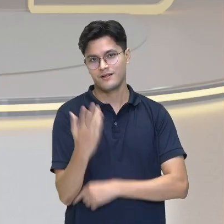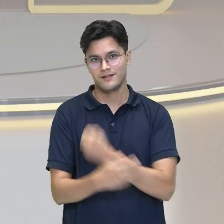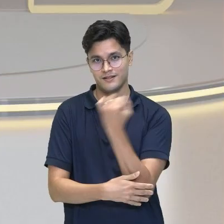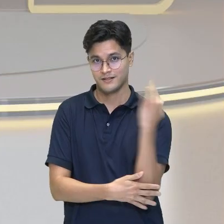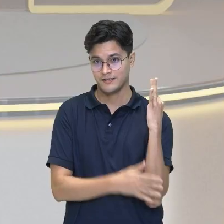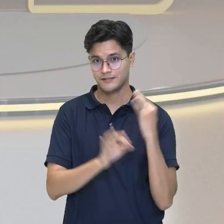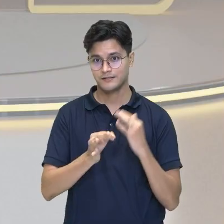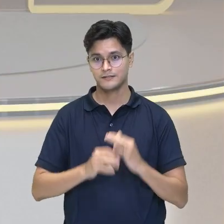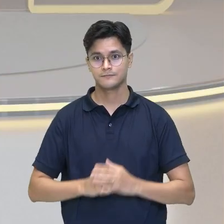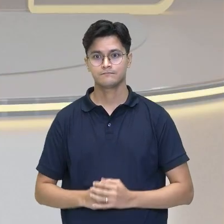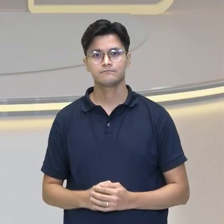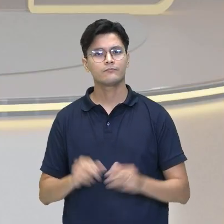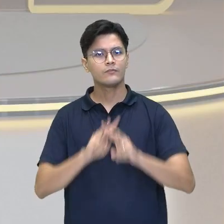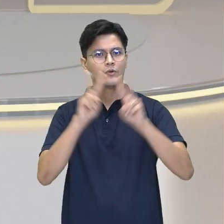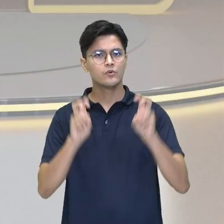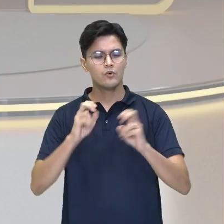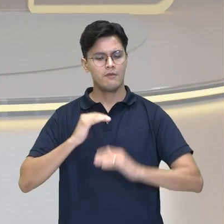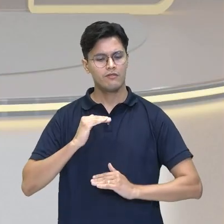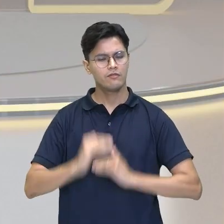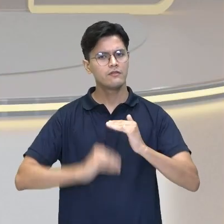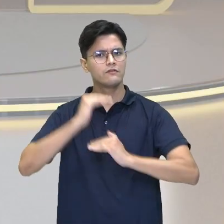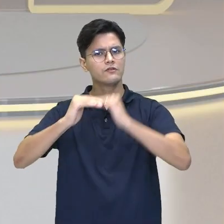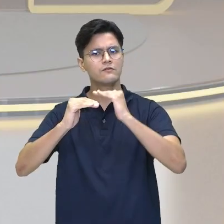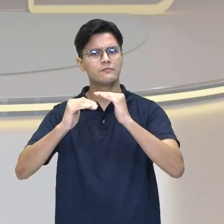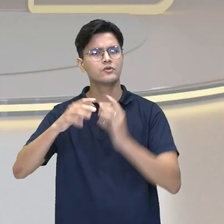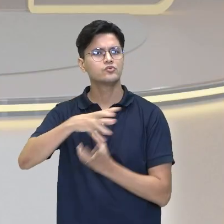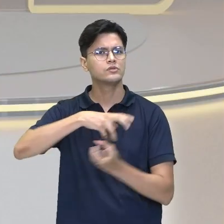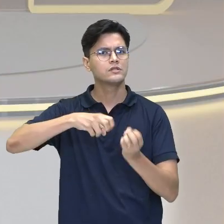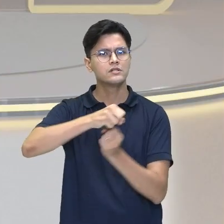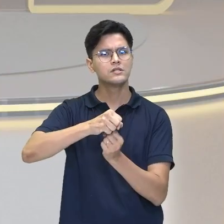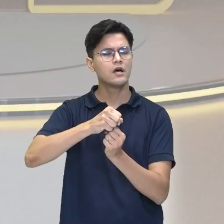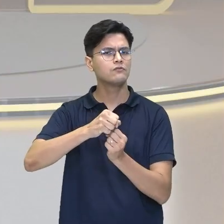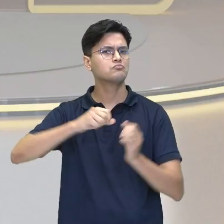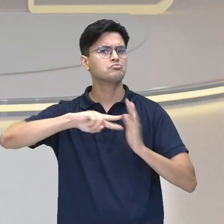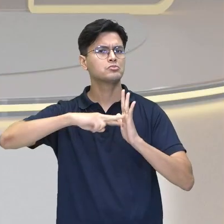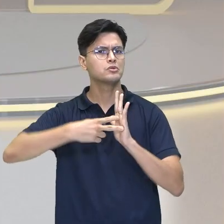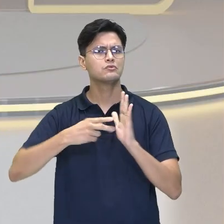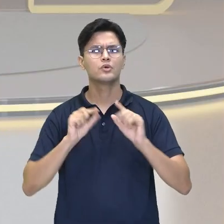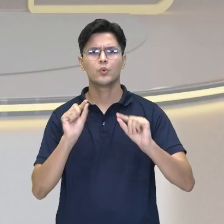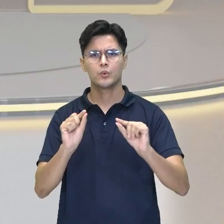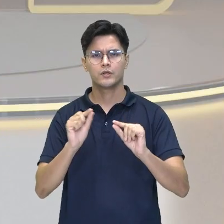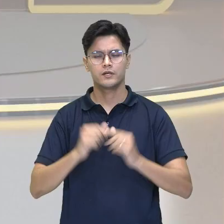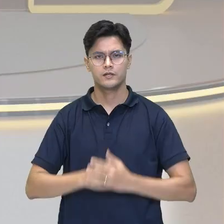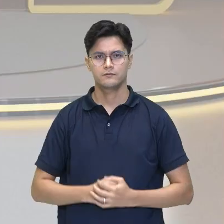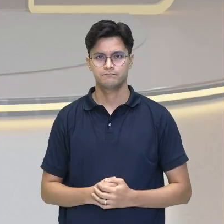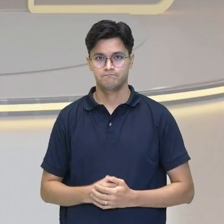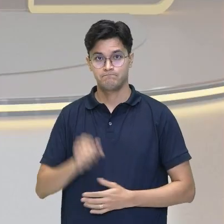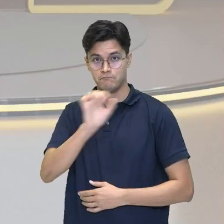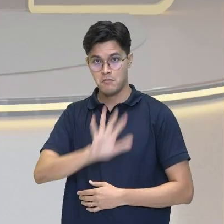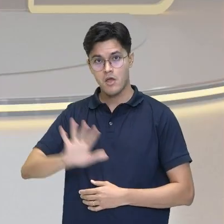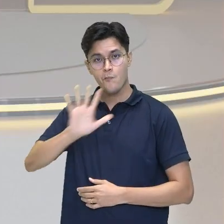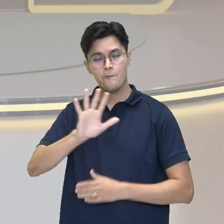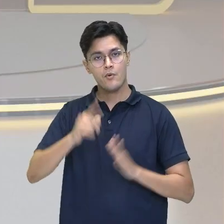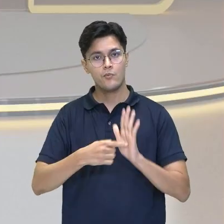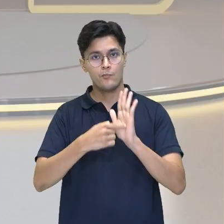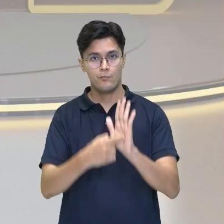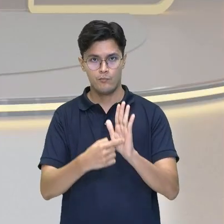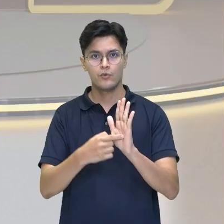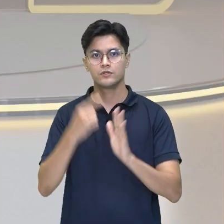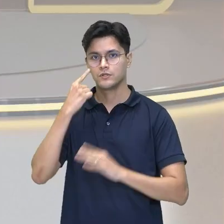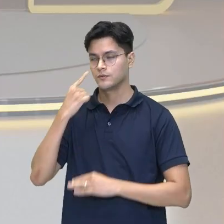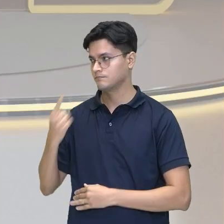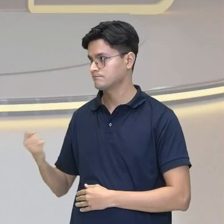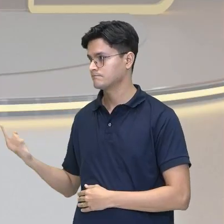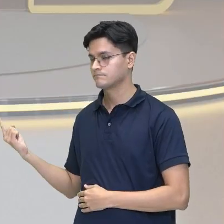isso significa? Mas o que é isso, professor Antônio Paulo? A gente trouxe uma imagem, né, para mostrar isso. Então, desenvolvimento sustentável, pessoal,